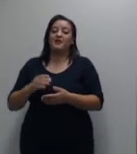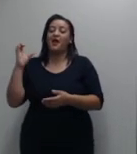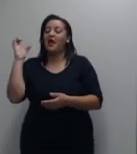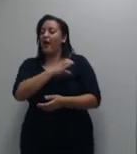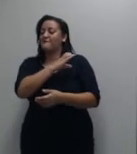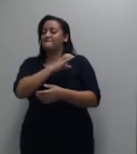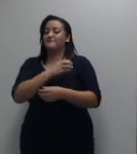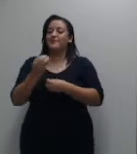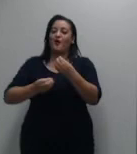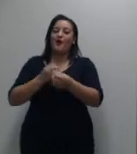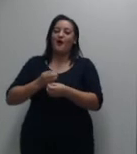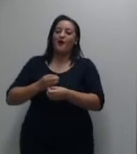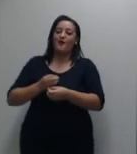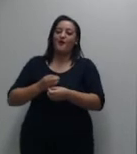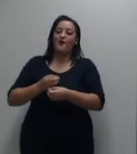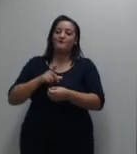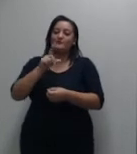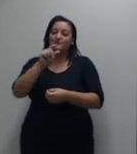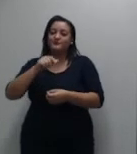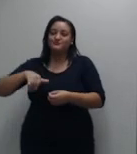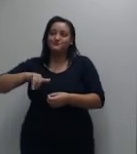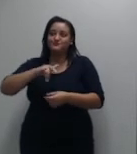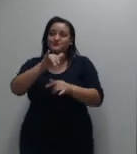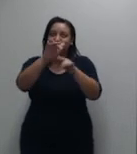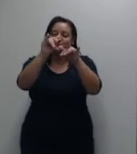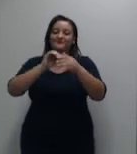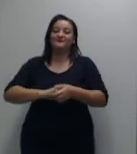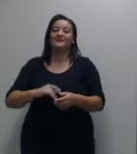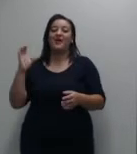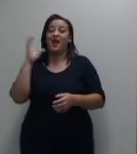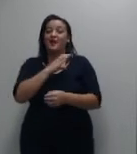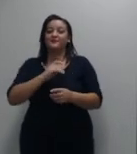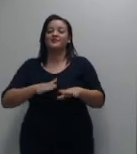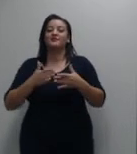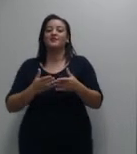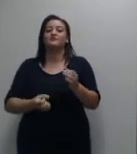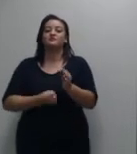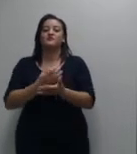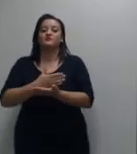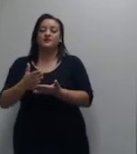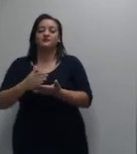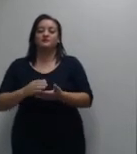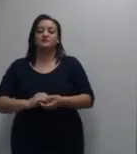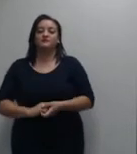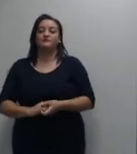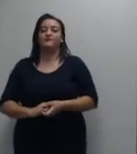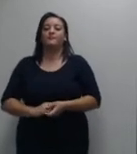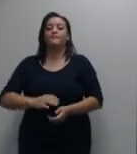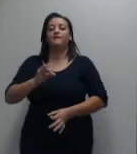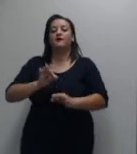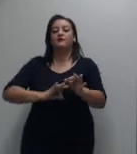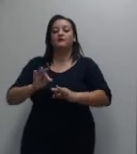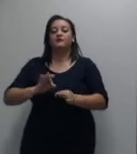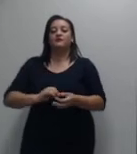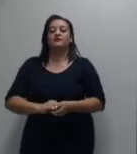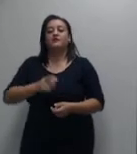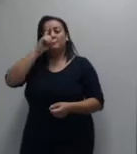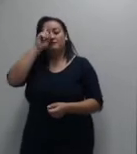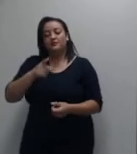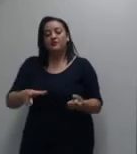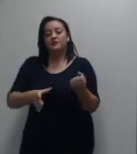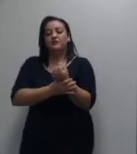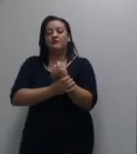rápido com bolso azul e a físico então não origem foram ajuizadas mandados de